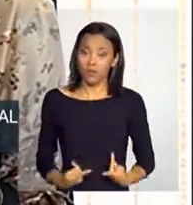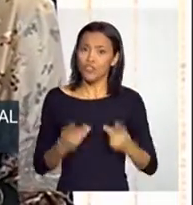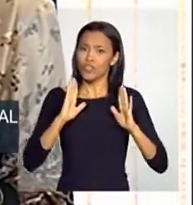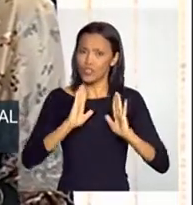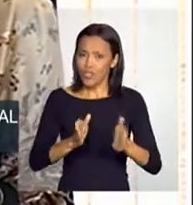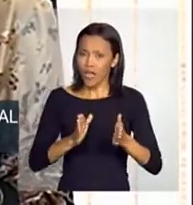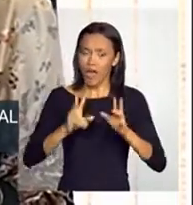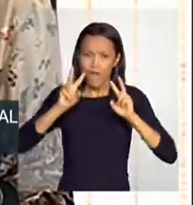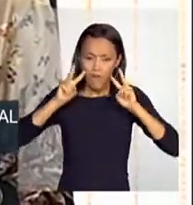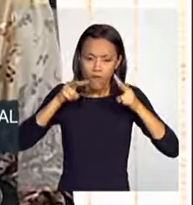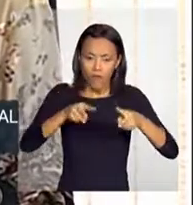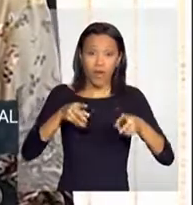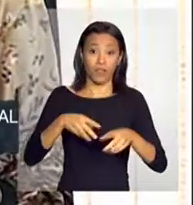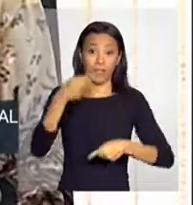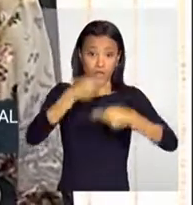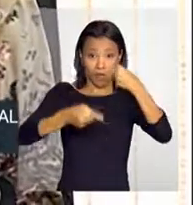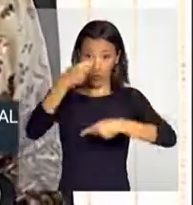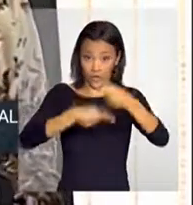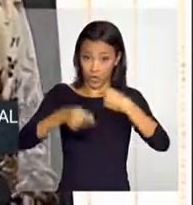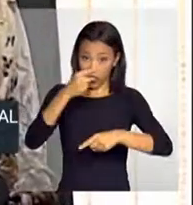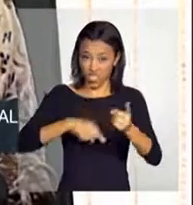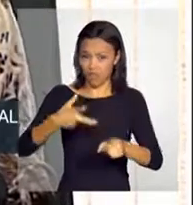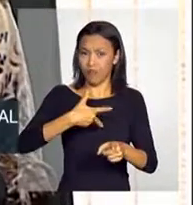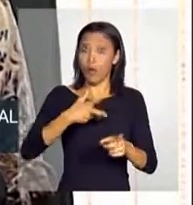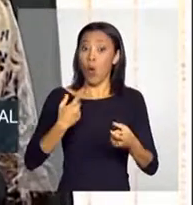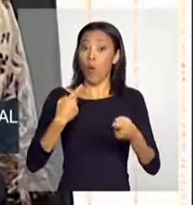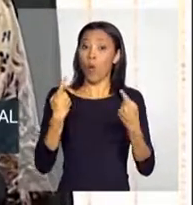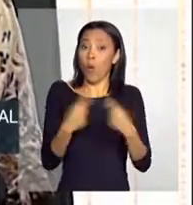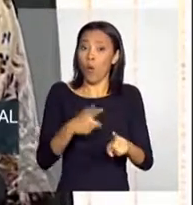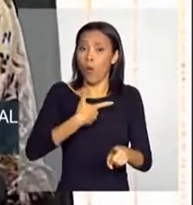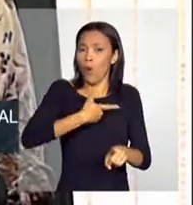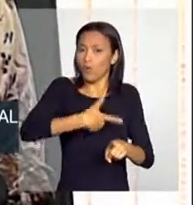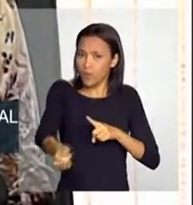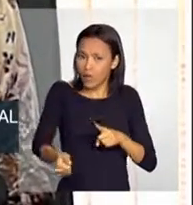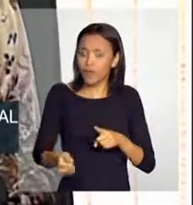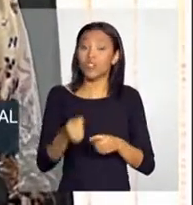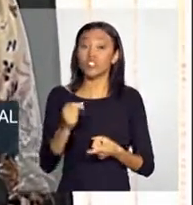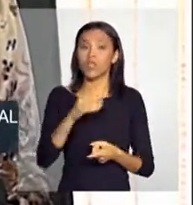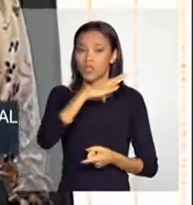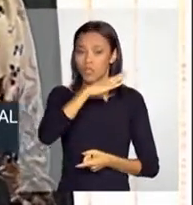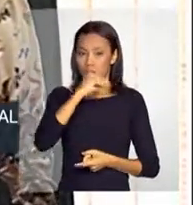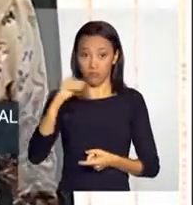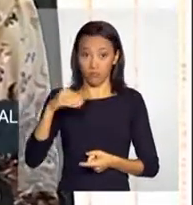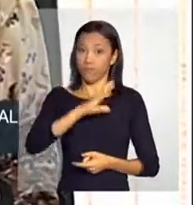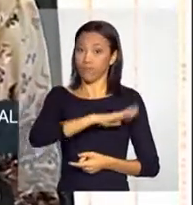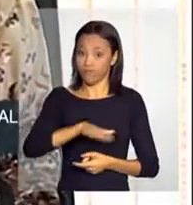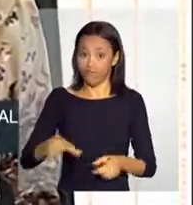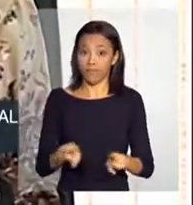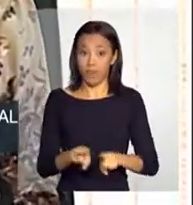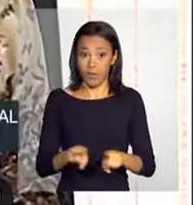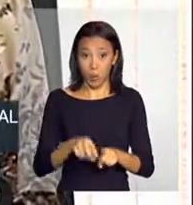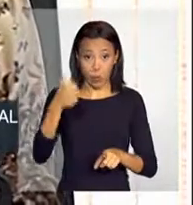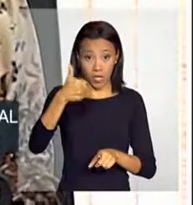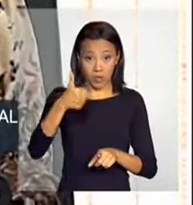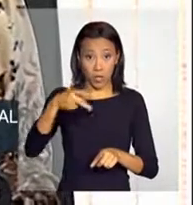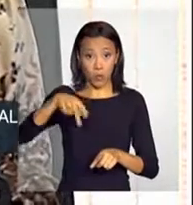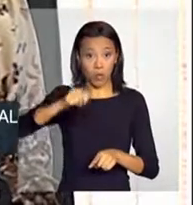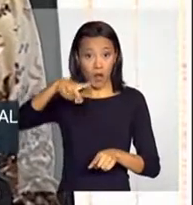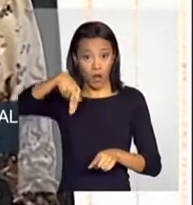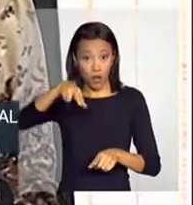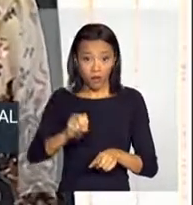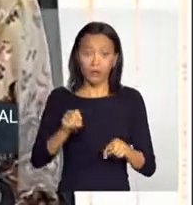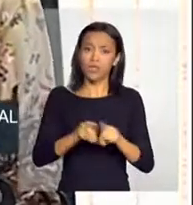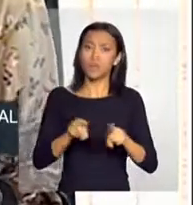focada na política de enfrentamento ao tráfico na questão das crianças e adolescentes no ao longo do primeiro plano e o